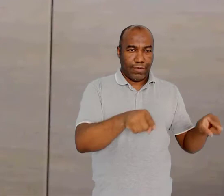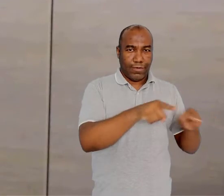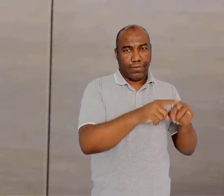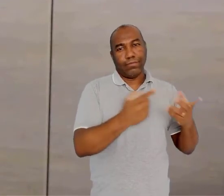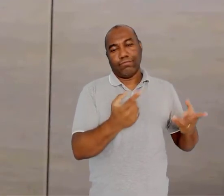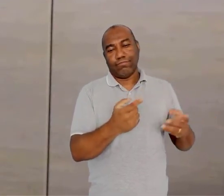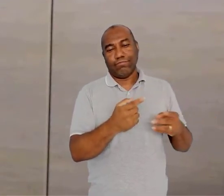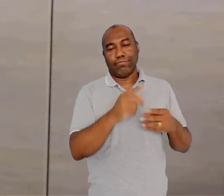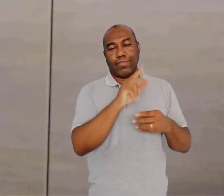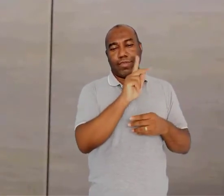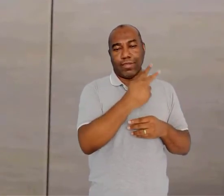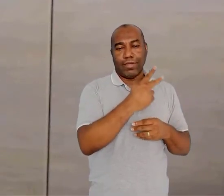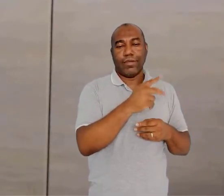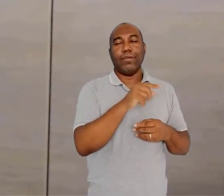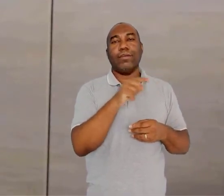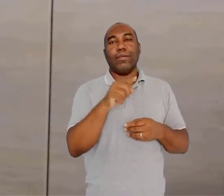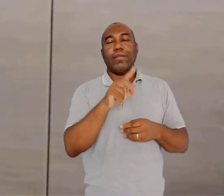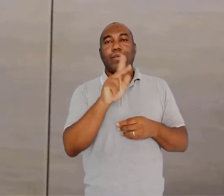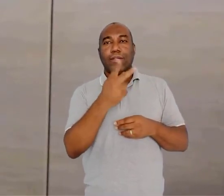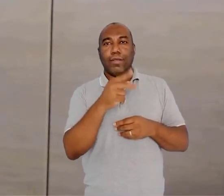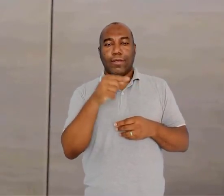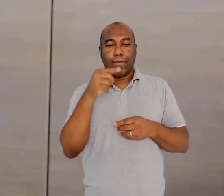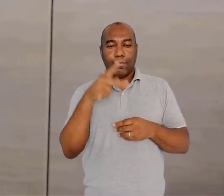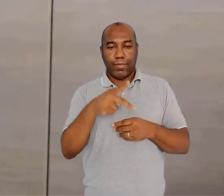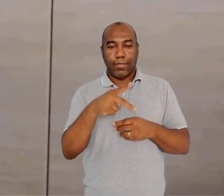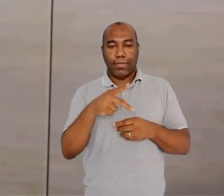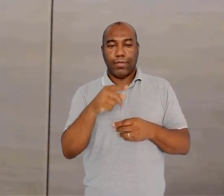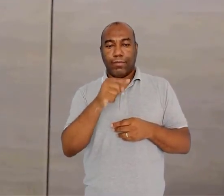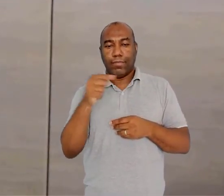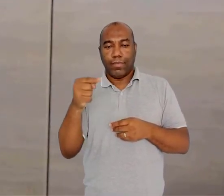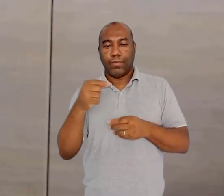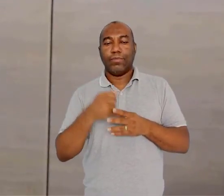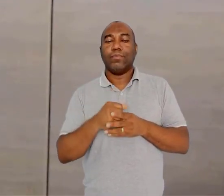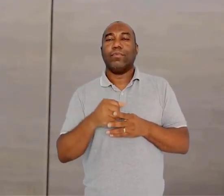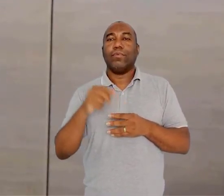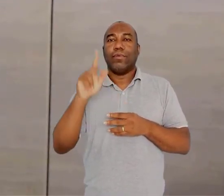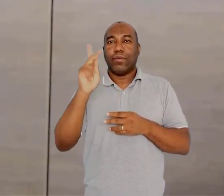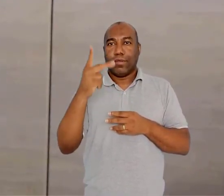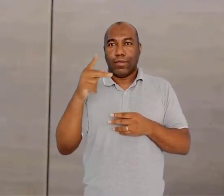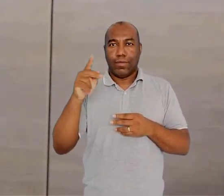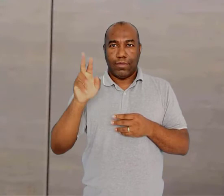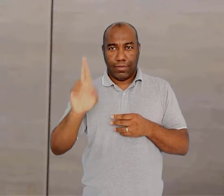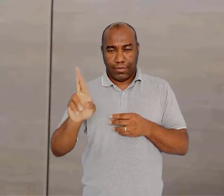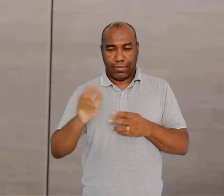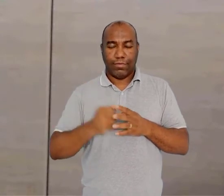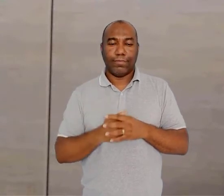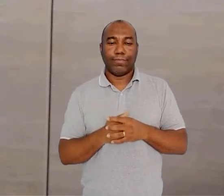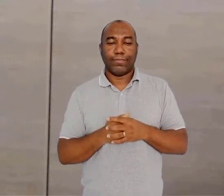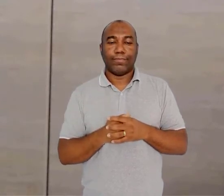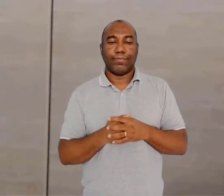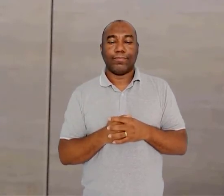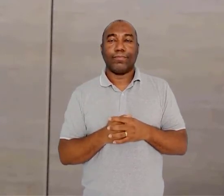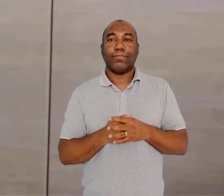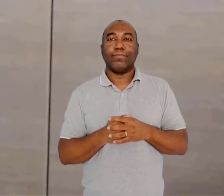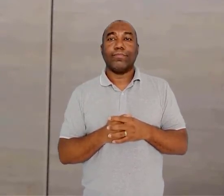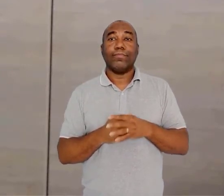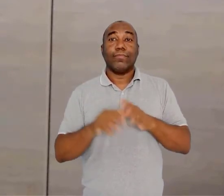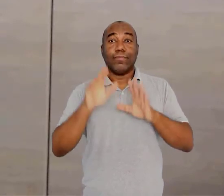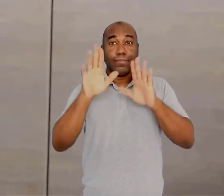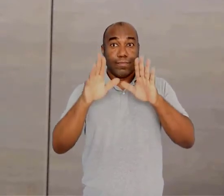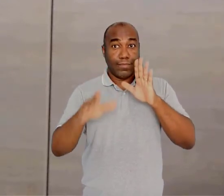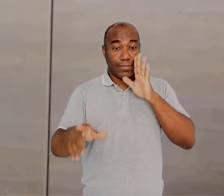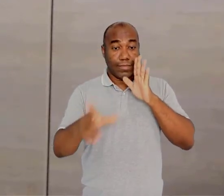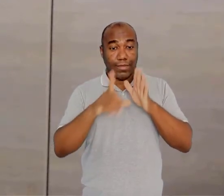produtos, menos a entalpia dos reagentes. Só que eu tenho que levar em consideração